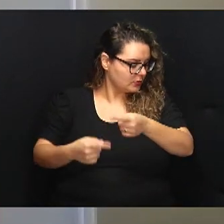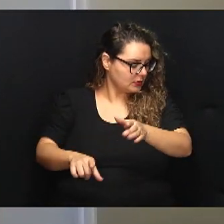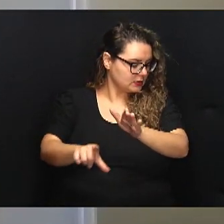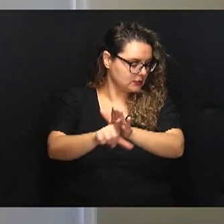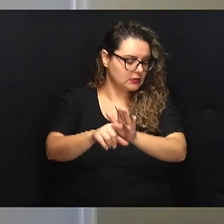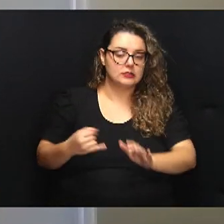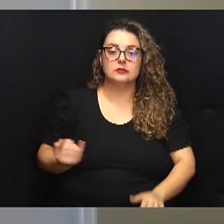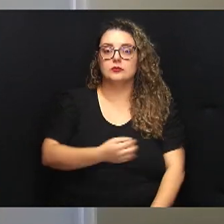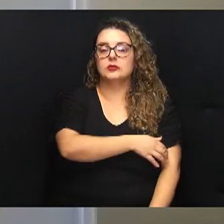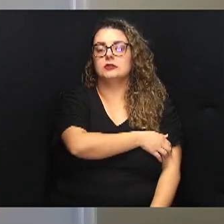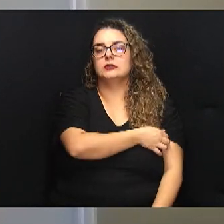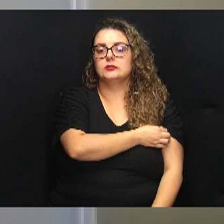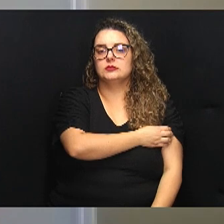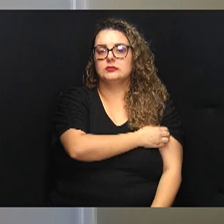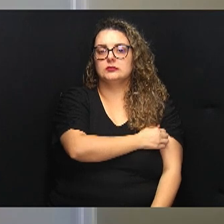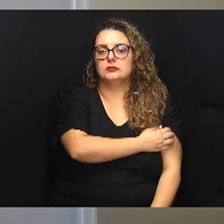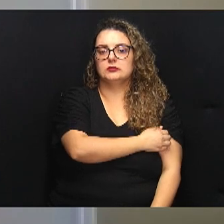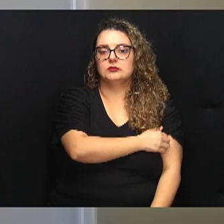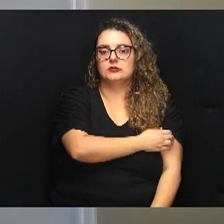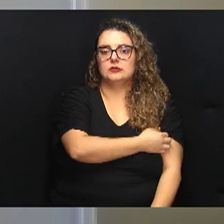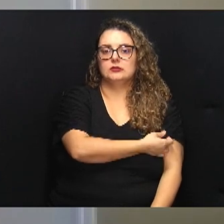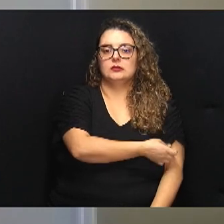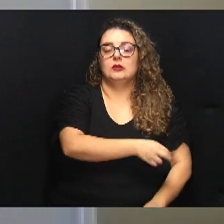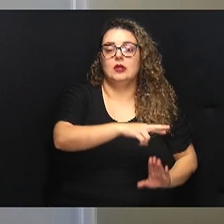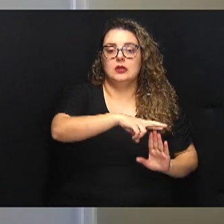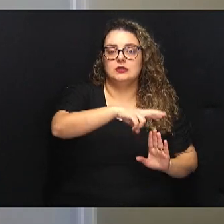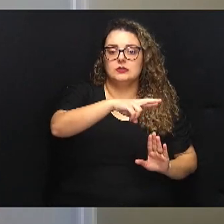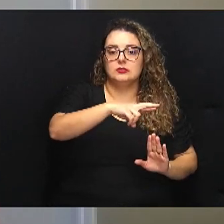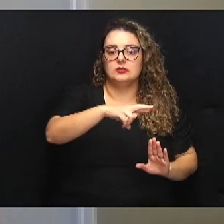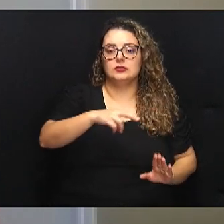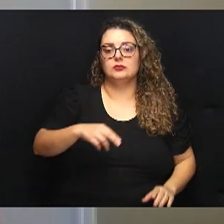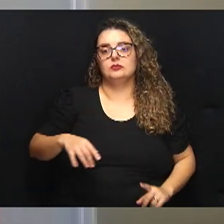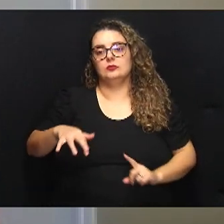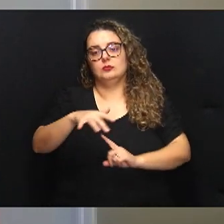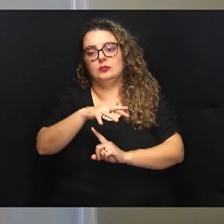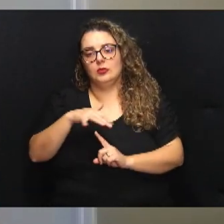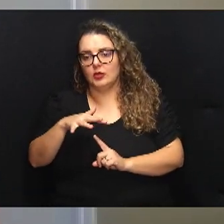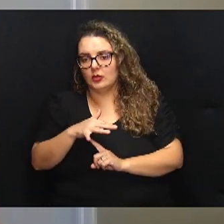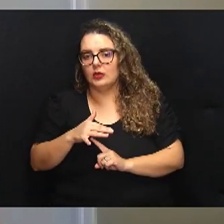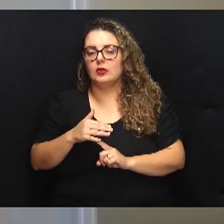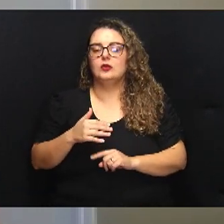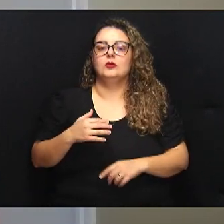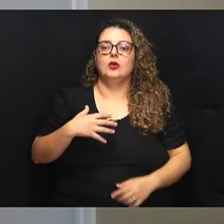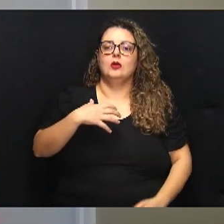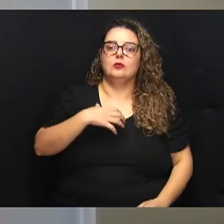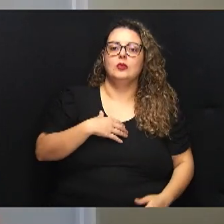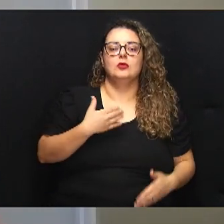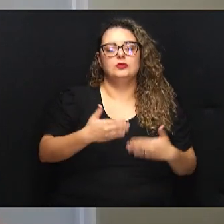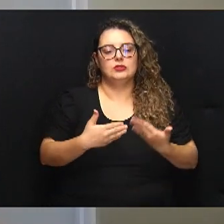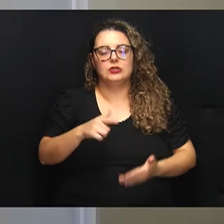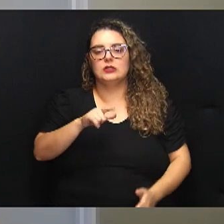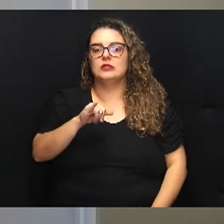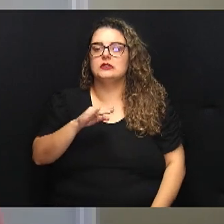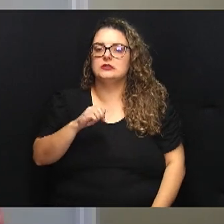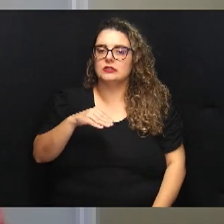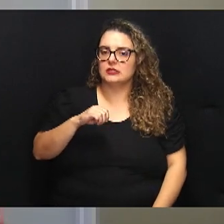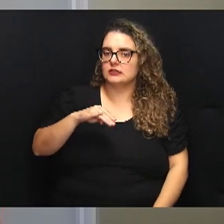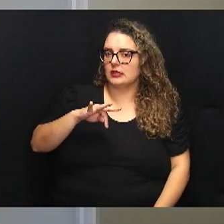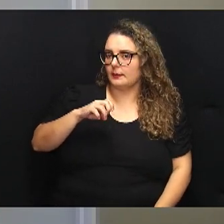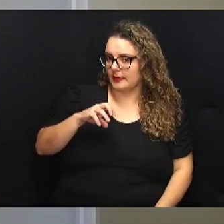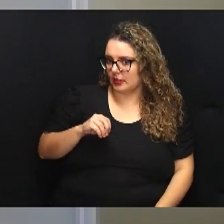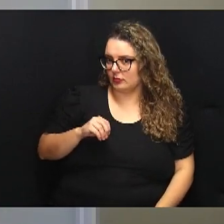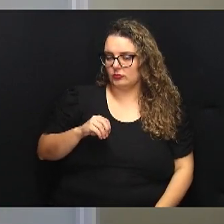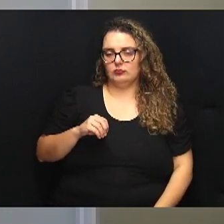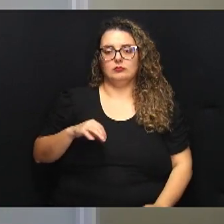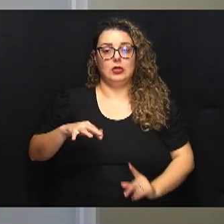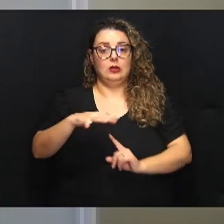importantes, algumas resoluções do Conselho Nacional do Meio Ambiente sobre procedimentos de licenciamento ambiental,